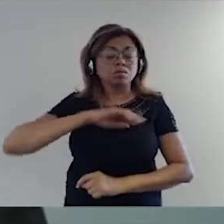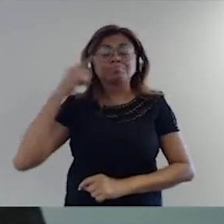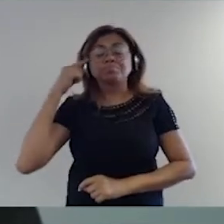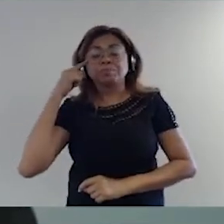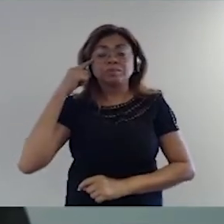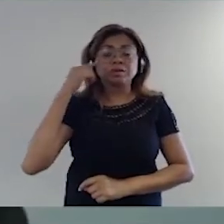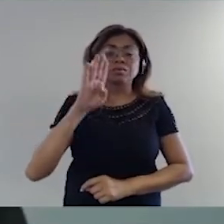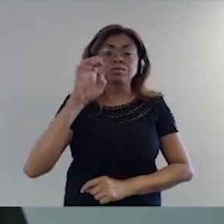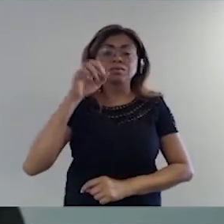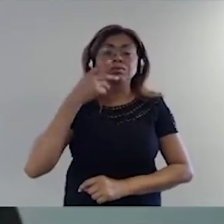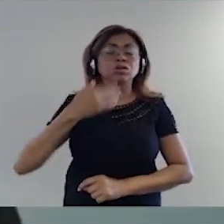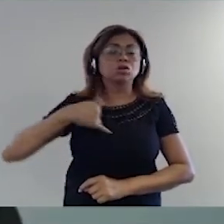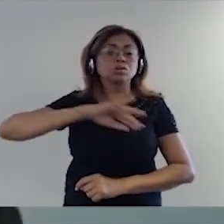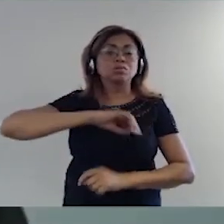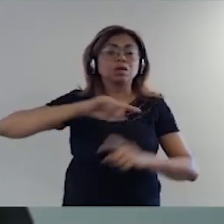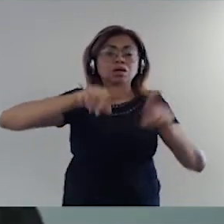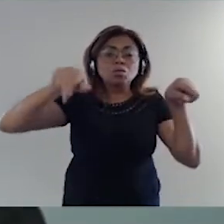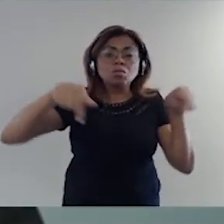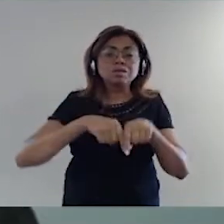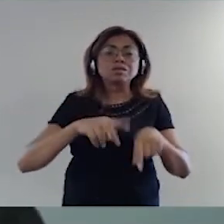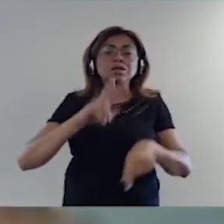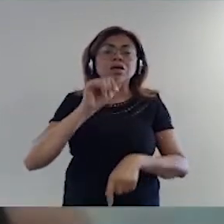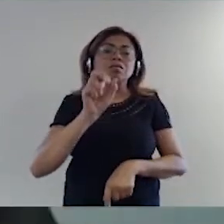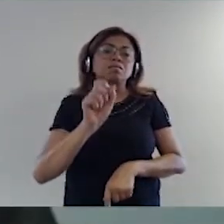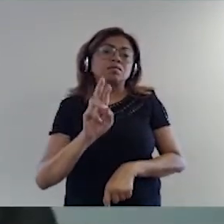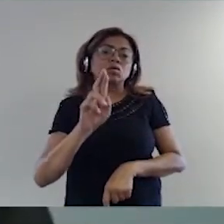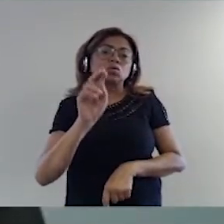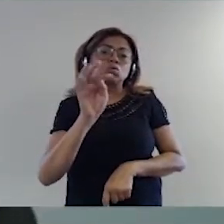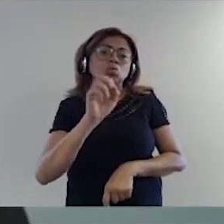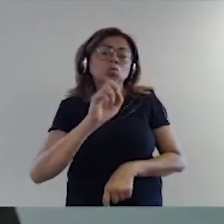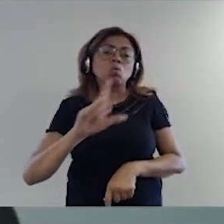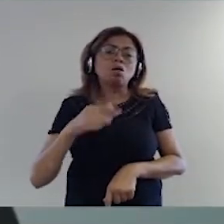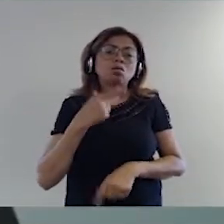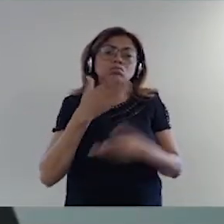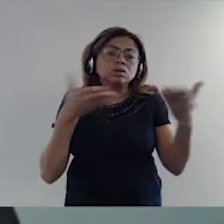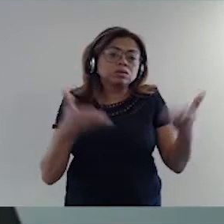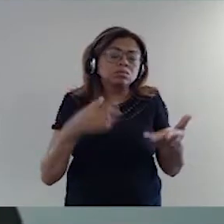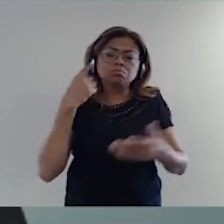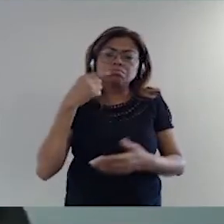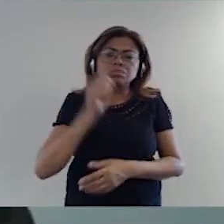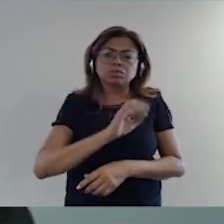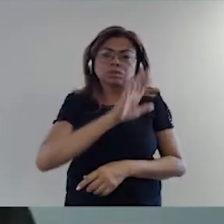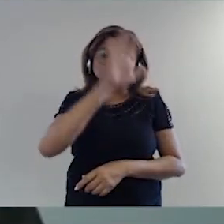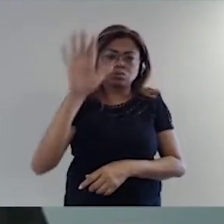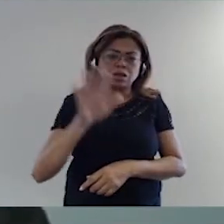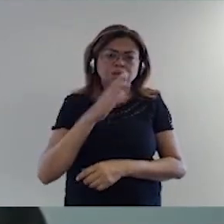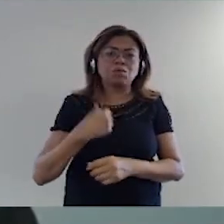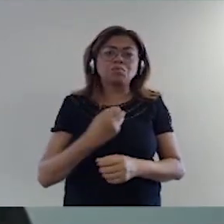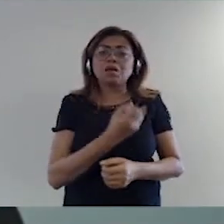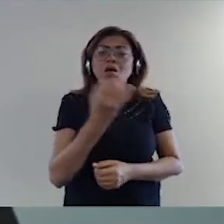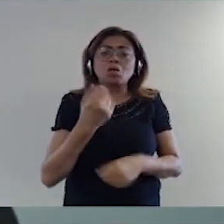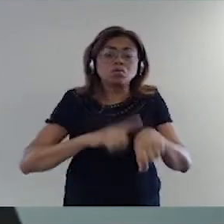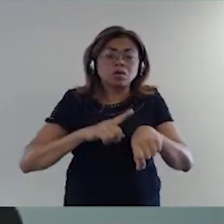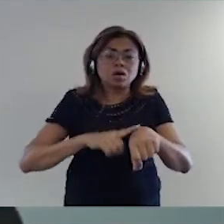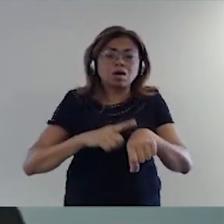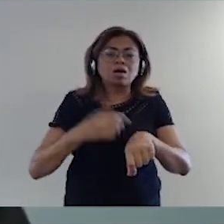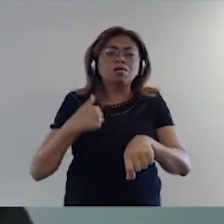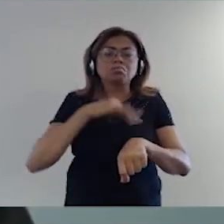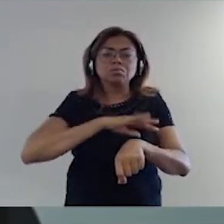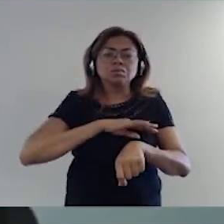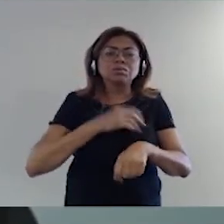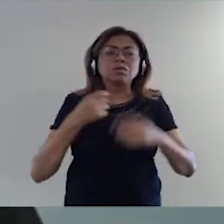bem, estamos aqui numa sala virtual, mas aqui é um ato solene, um ato da Ordem dos Advogados do Brasil. E quando estamos numa sala virtual, um ato